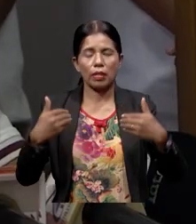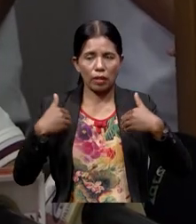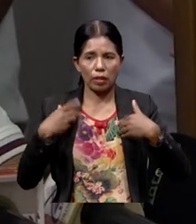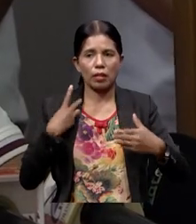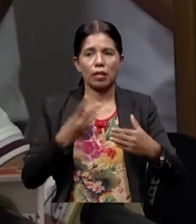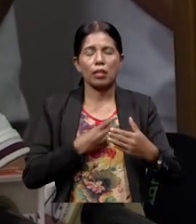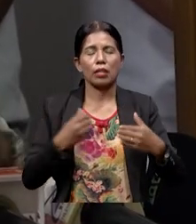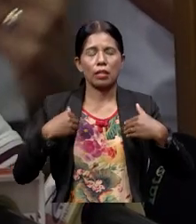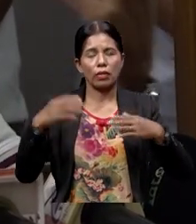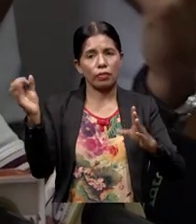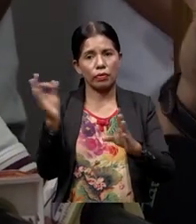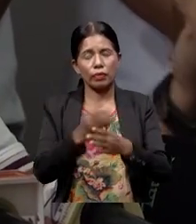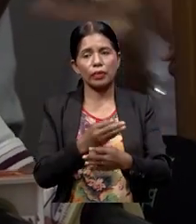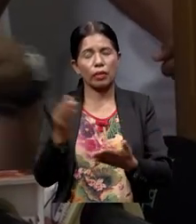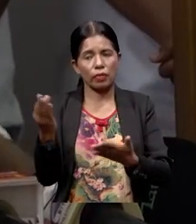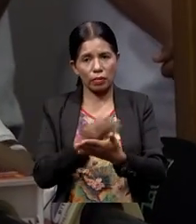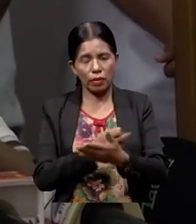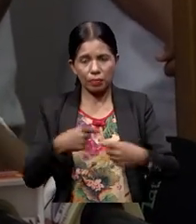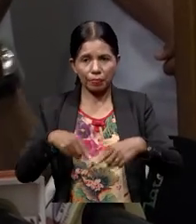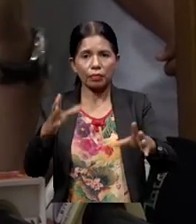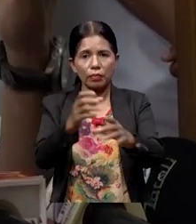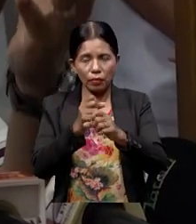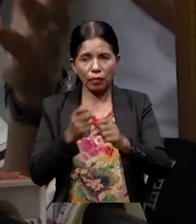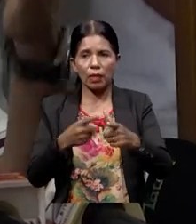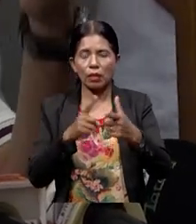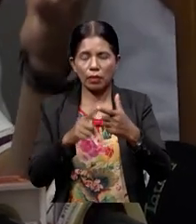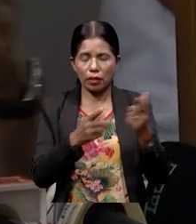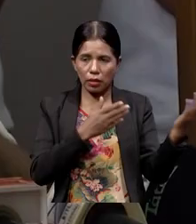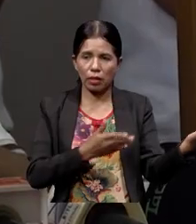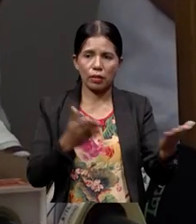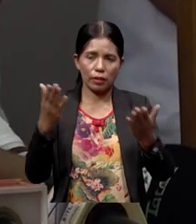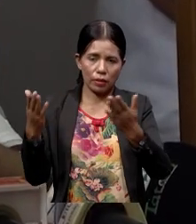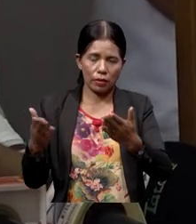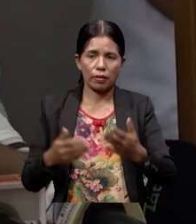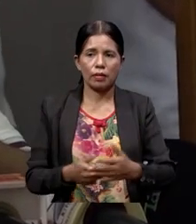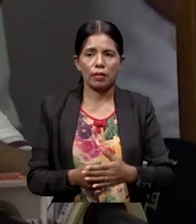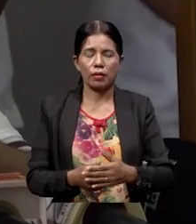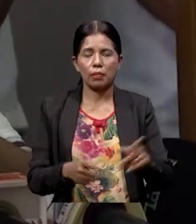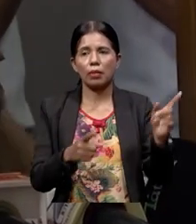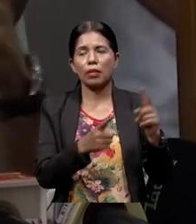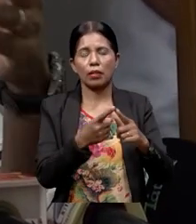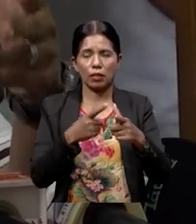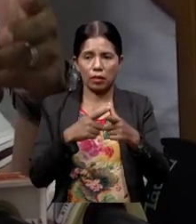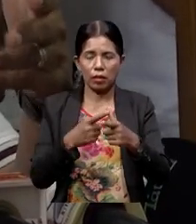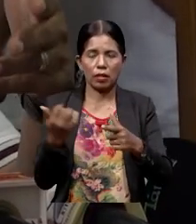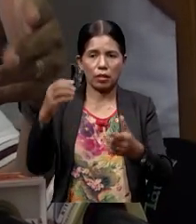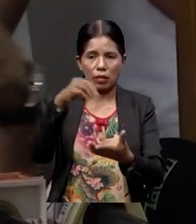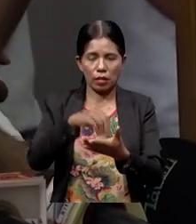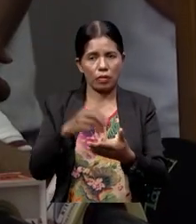tem formato da RASIC, se você for um tablet para foto, depois você transfere mais servidor central de BEMA, tal